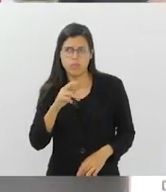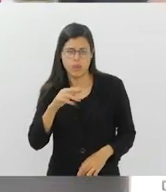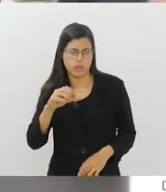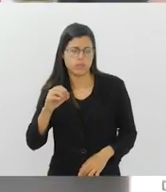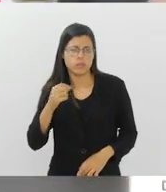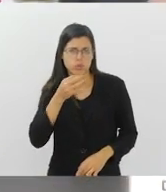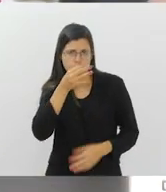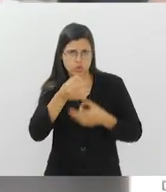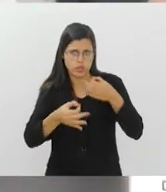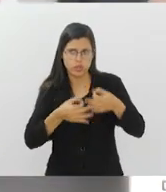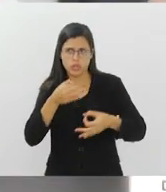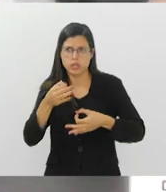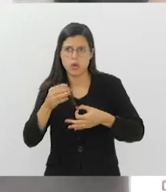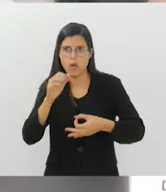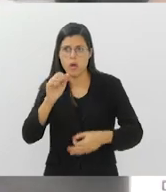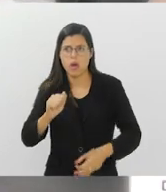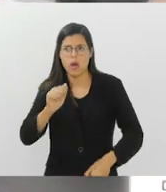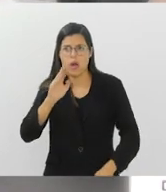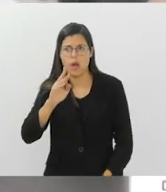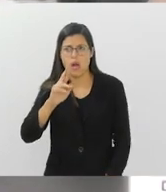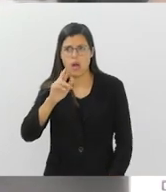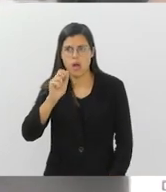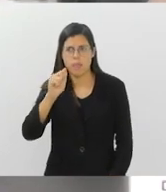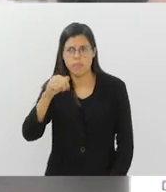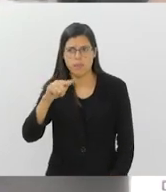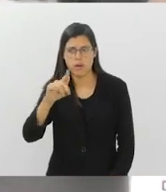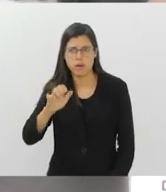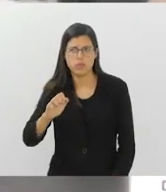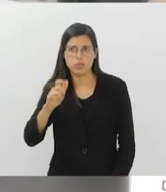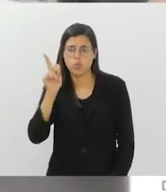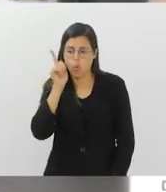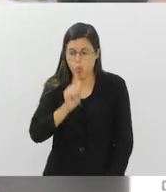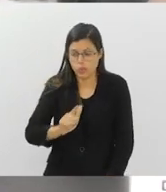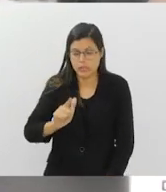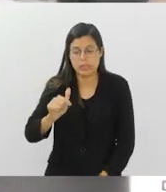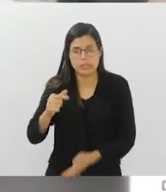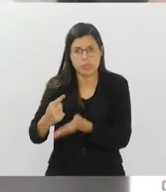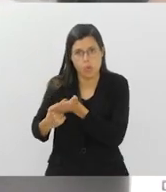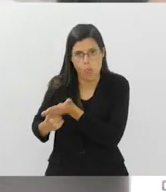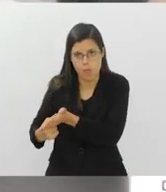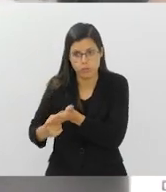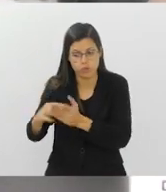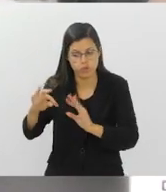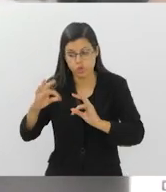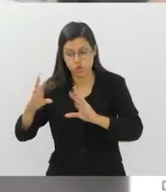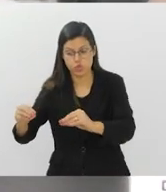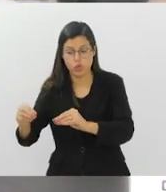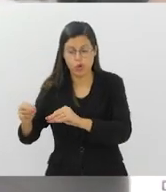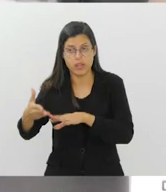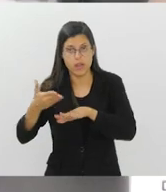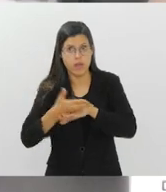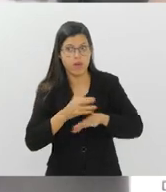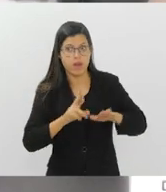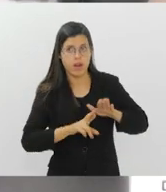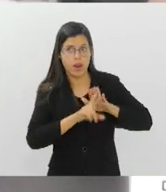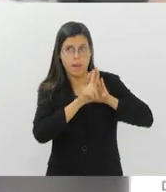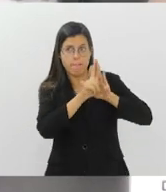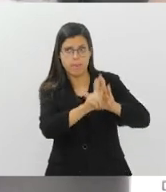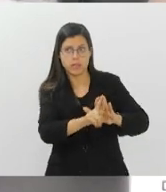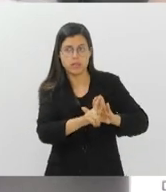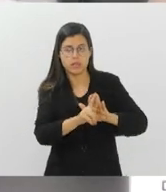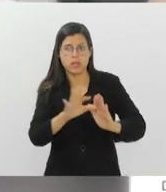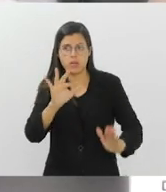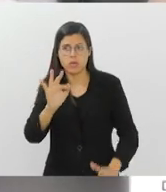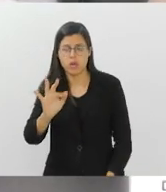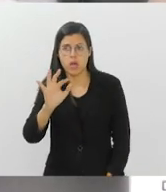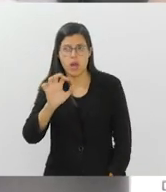de alguma forma, a Abranges conseguir este compromisso e vir representando tanto a FenaSaúde